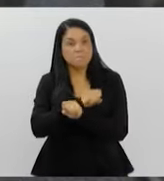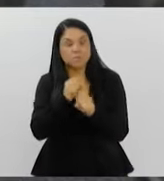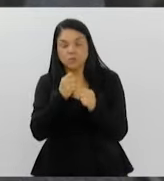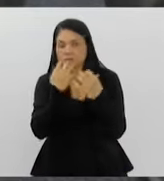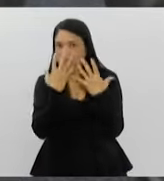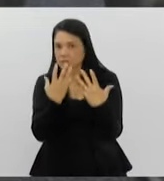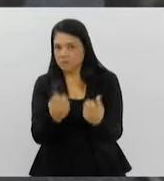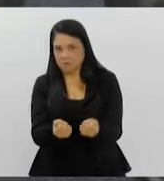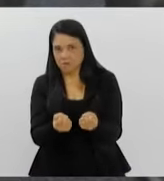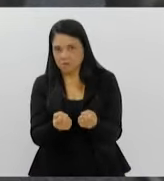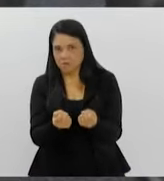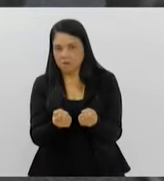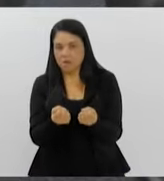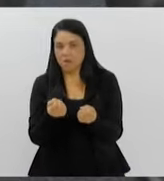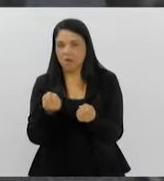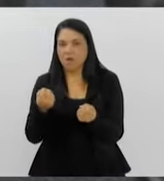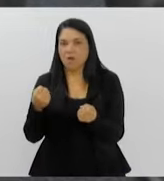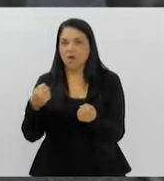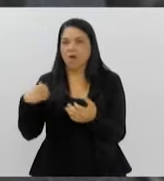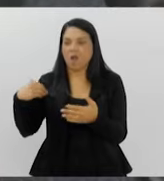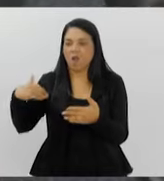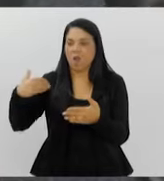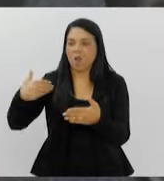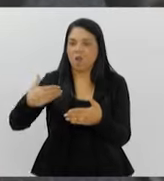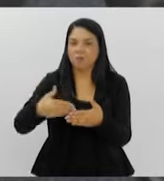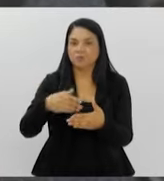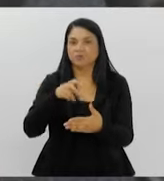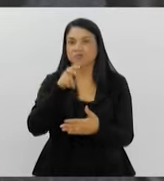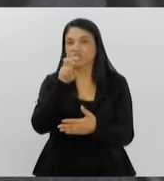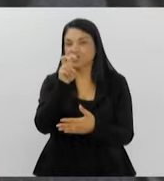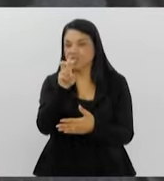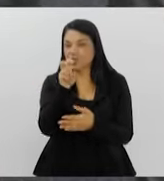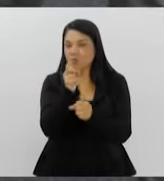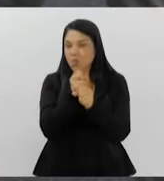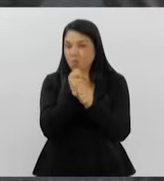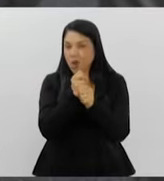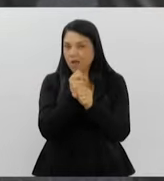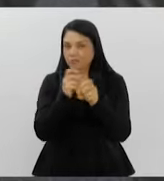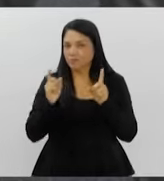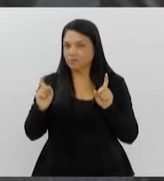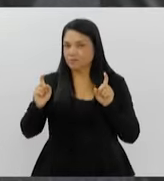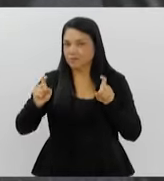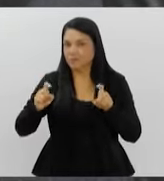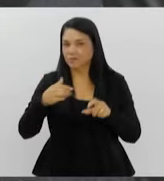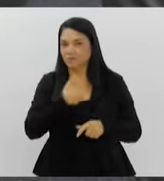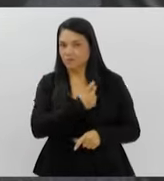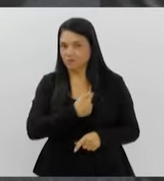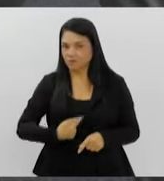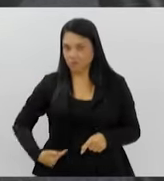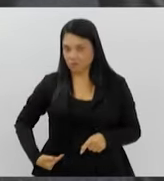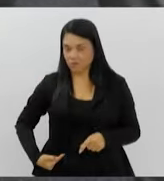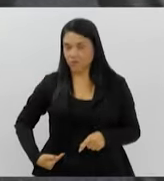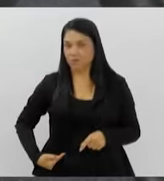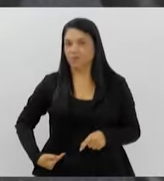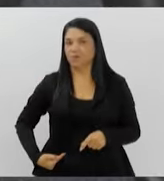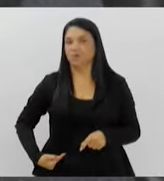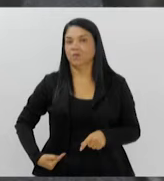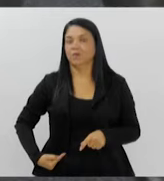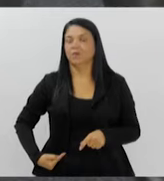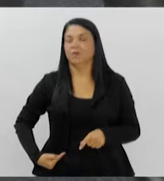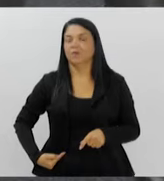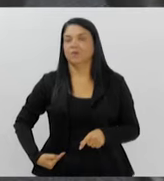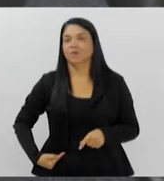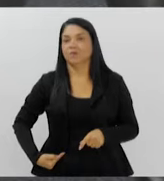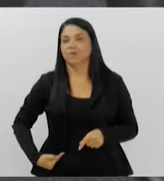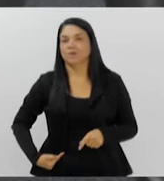que ao longo dos seus 5 anos de Mandato que eu quero resgatar aqui que o governador que aí está